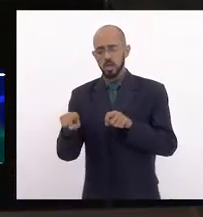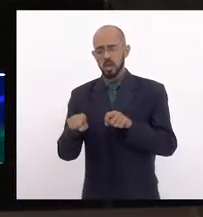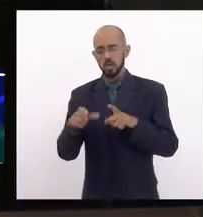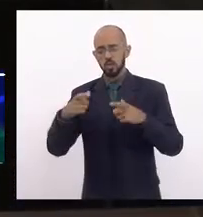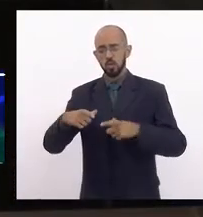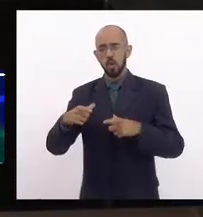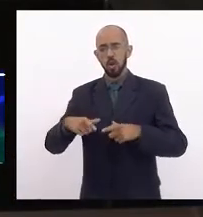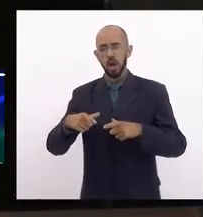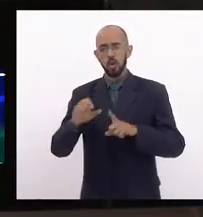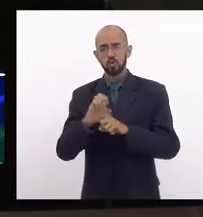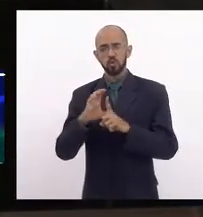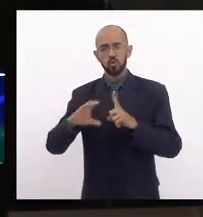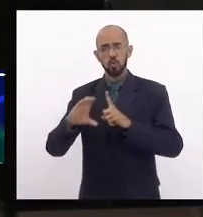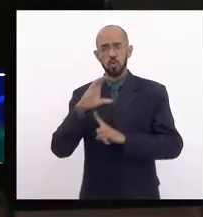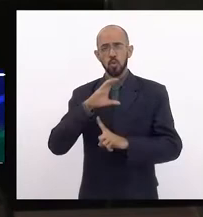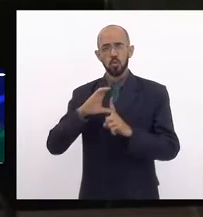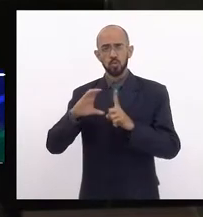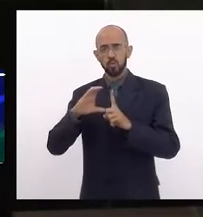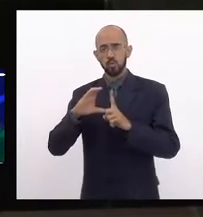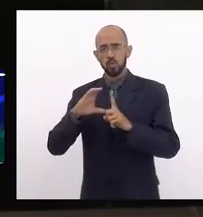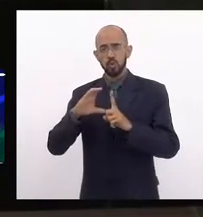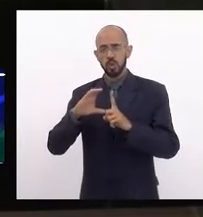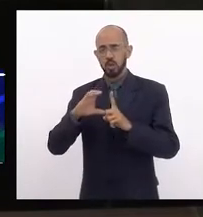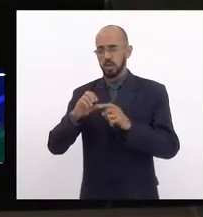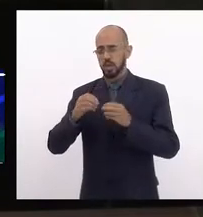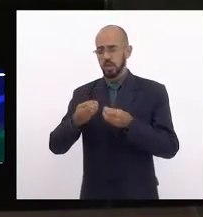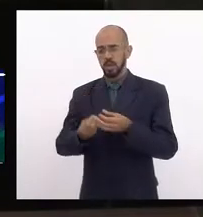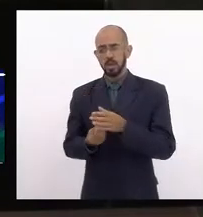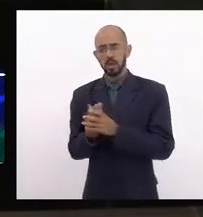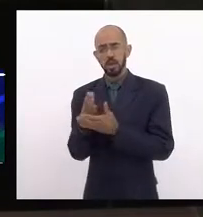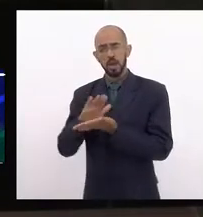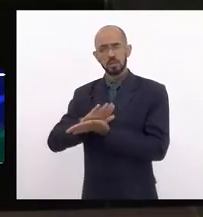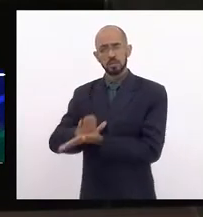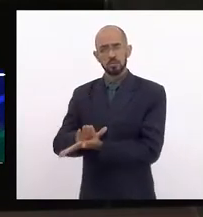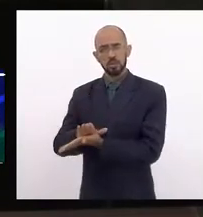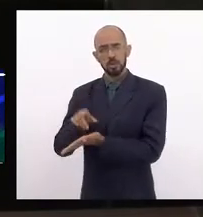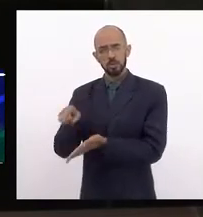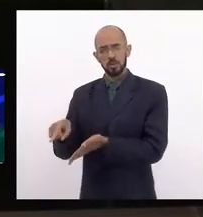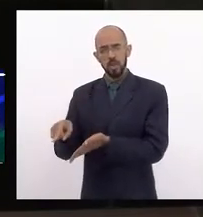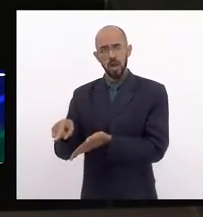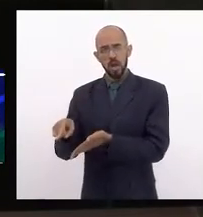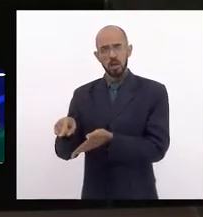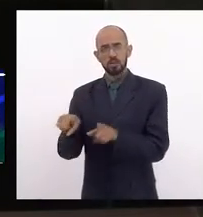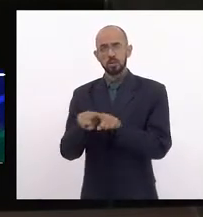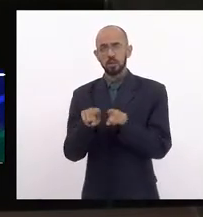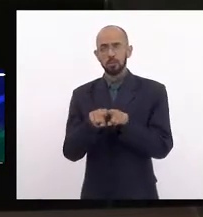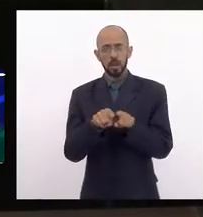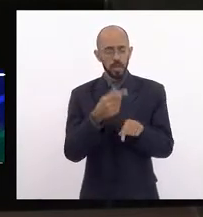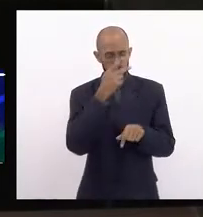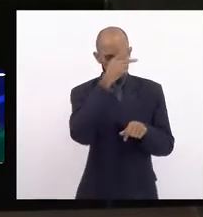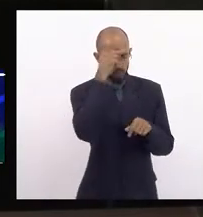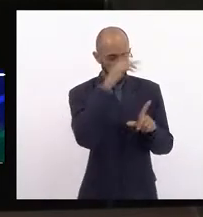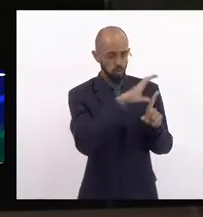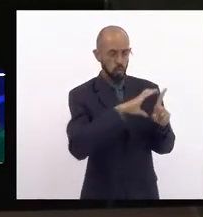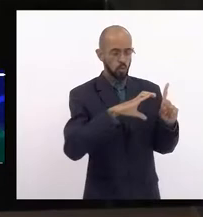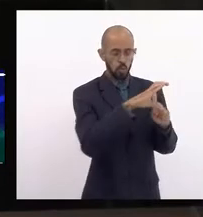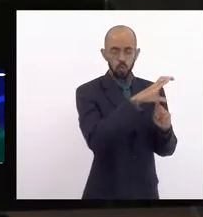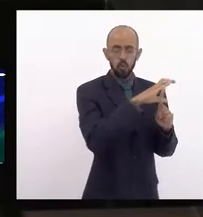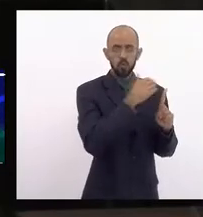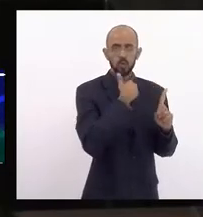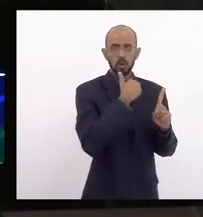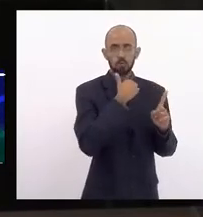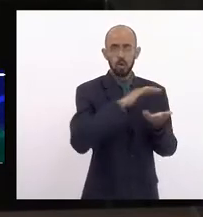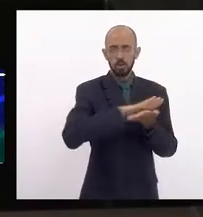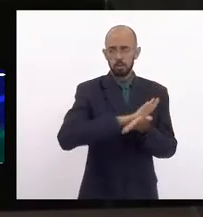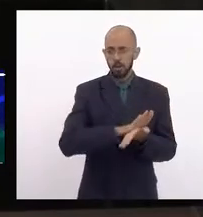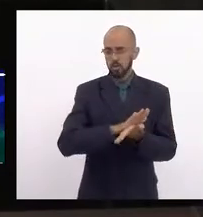e discriminar esse lugar de culto e também as pessoas que estão no culto não pode maltratar as pessoas que são